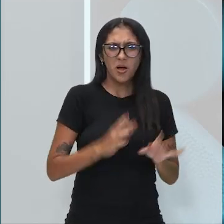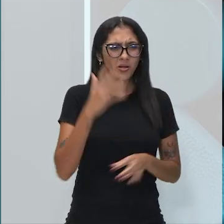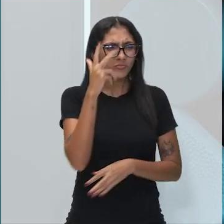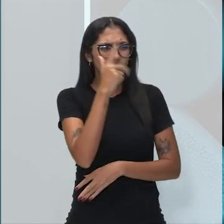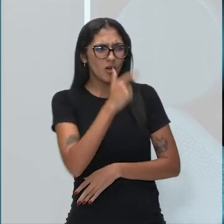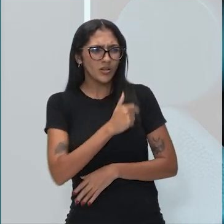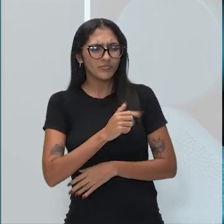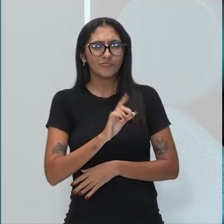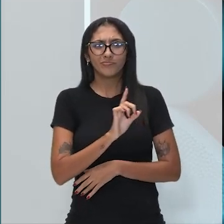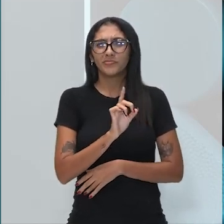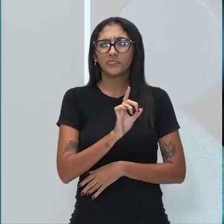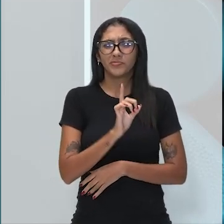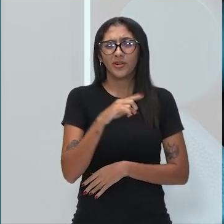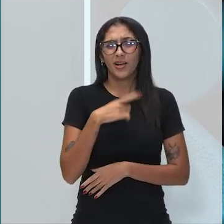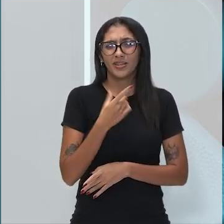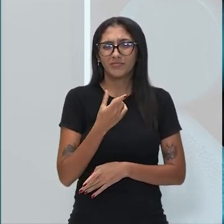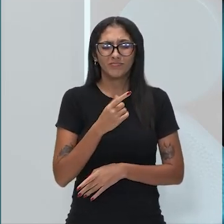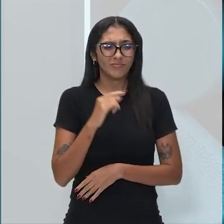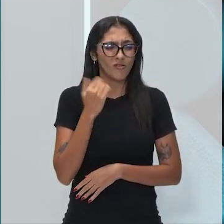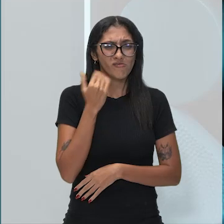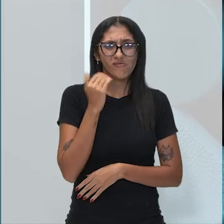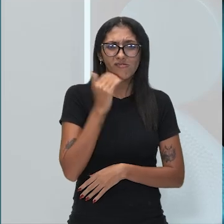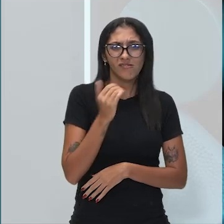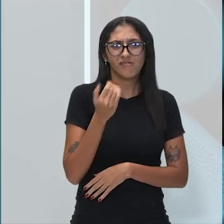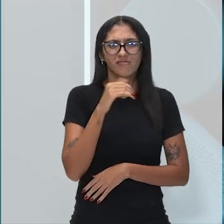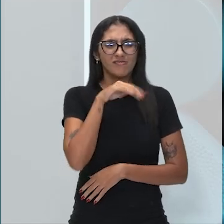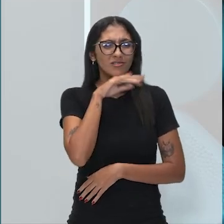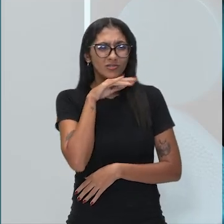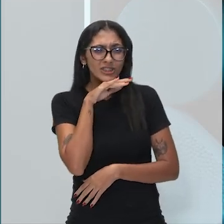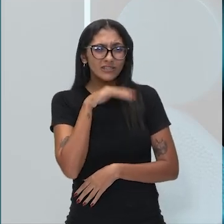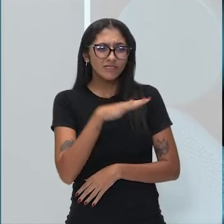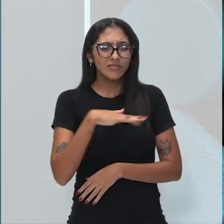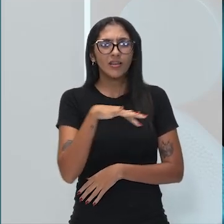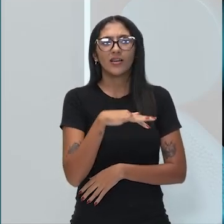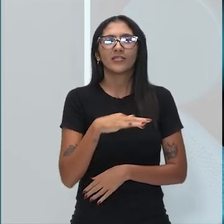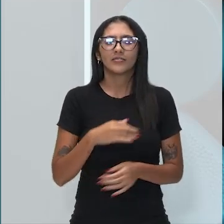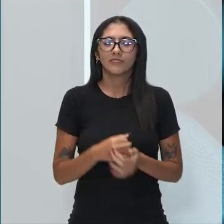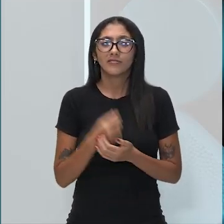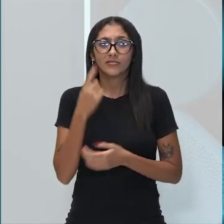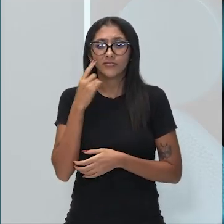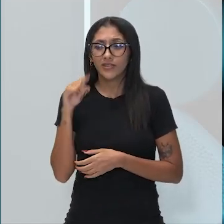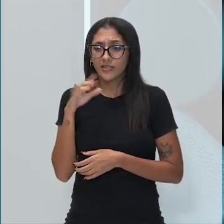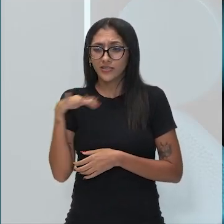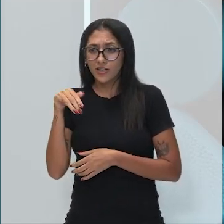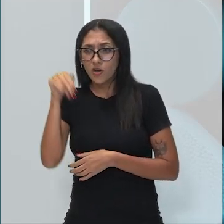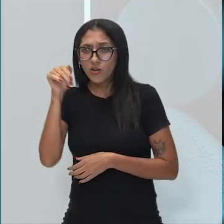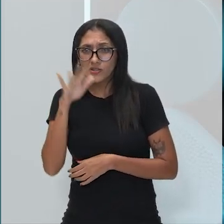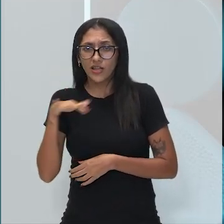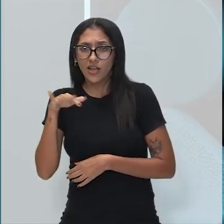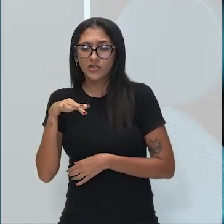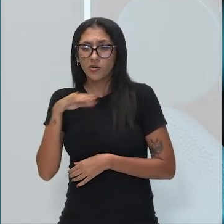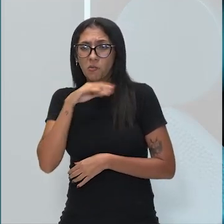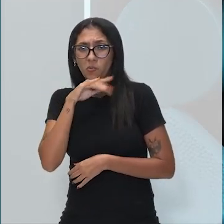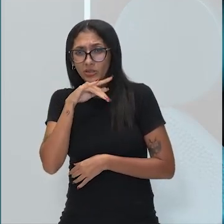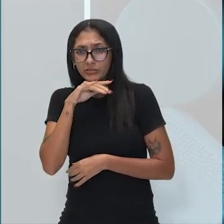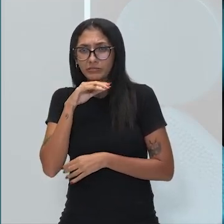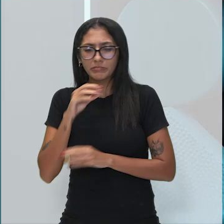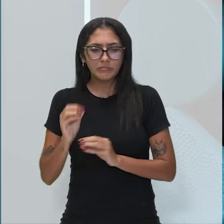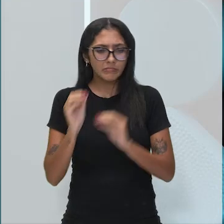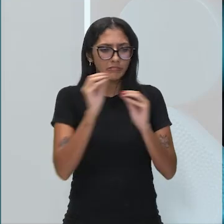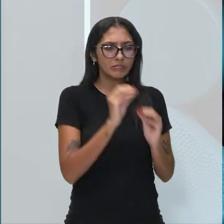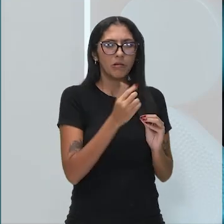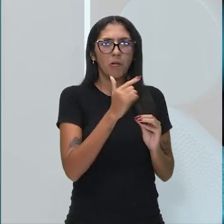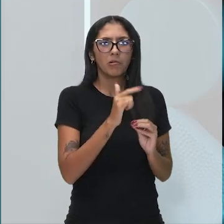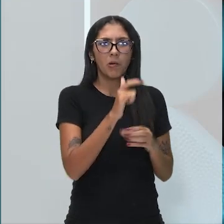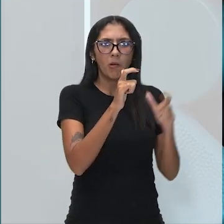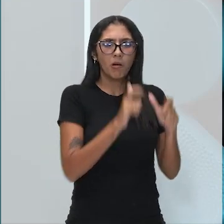era sempre um local em condições péssimas também. Então percebo que eles saíram de um local ruim, chegaram até ali aos abrigos,